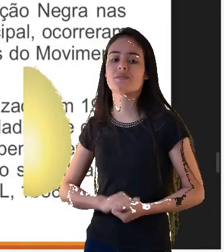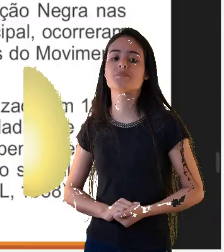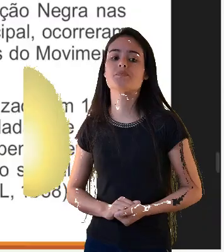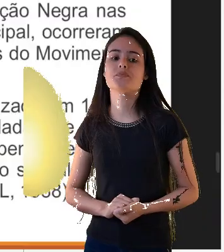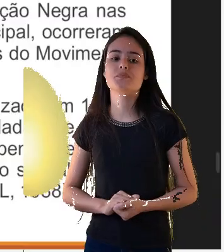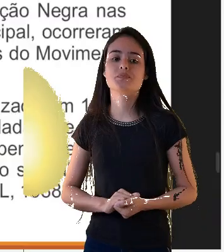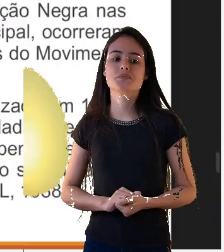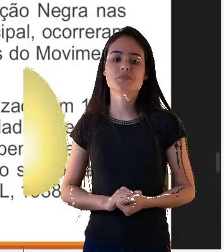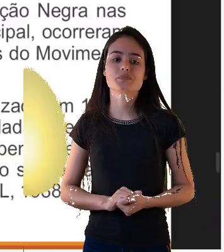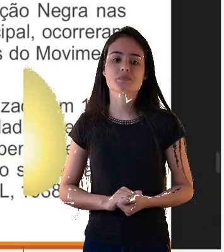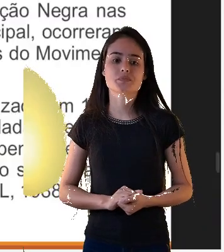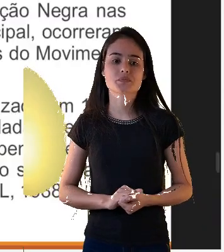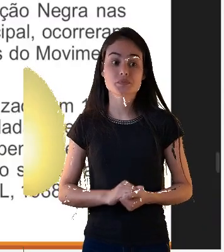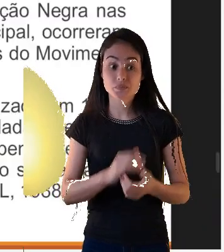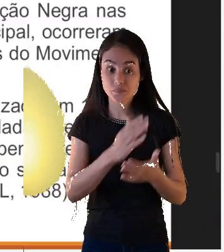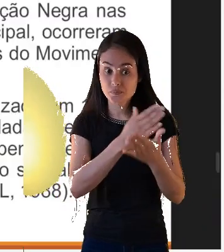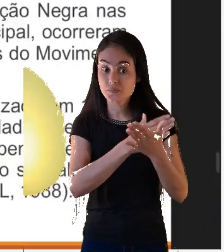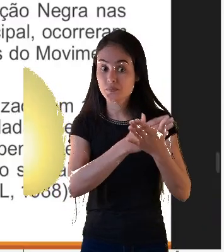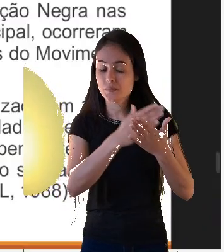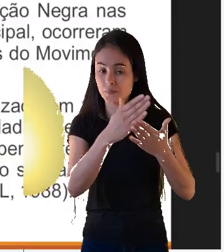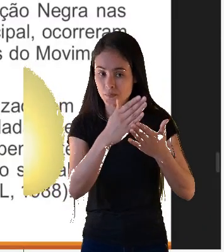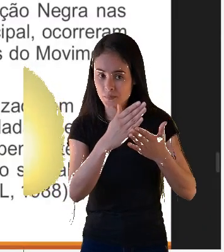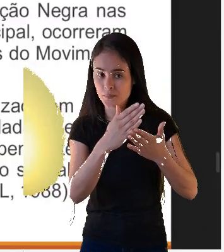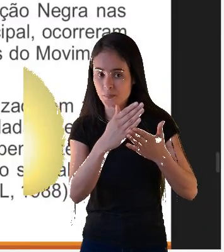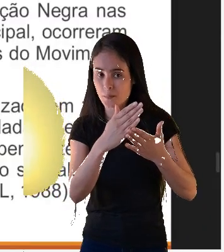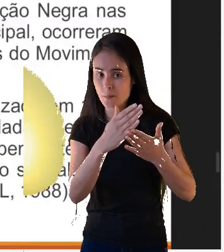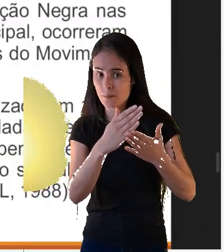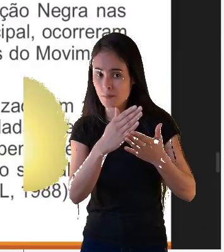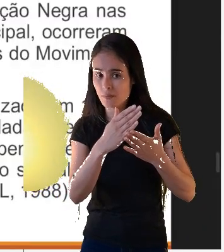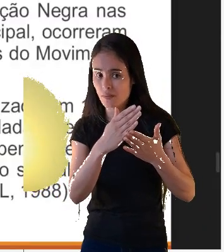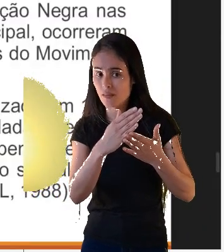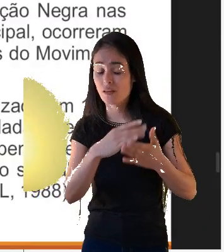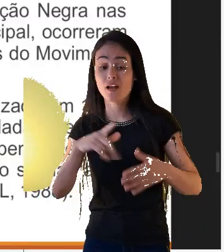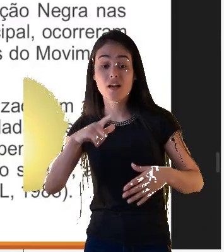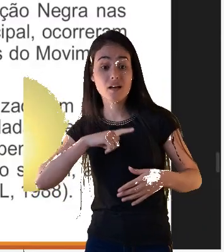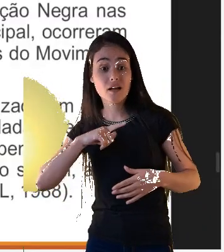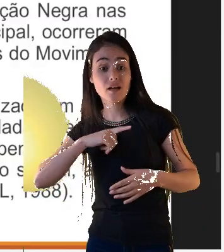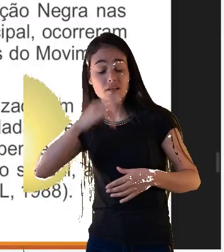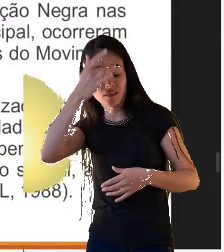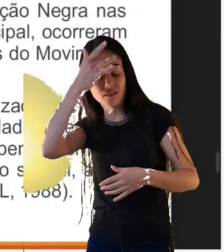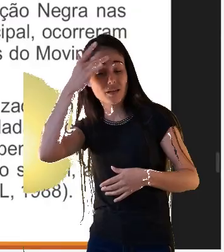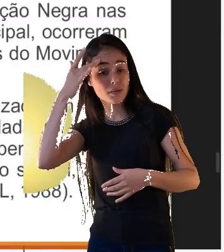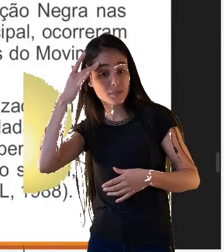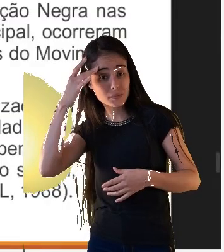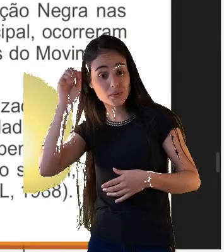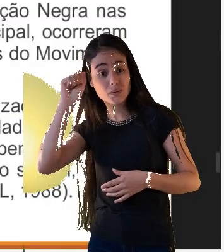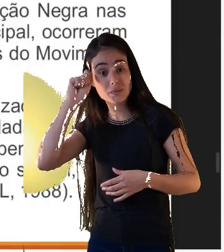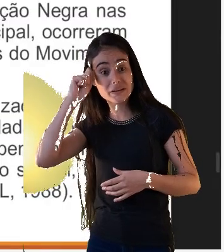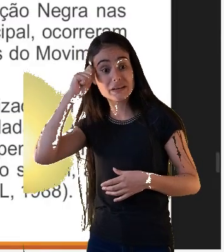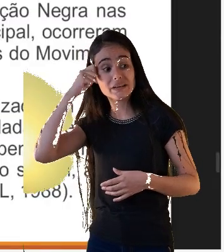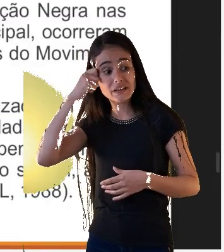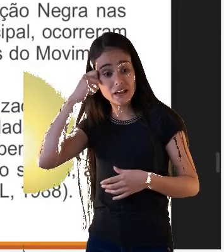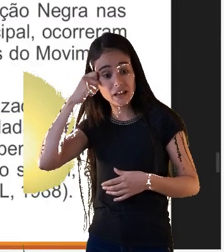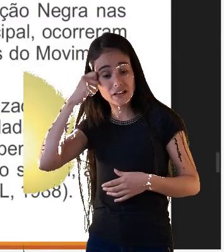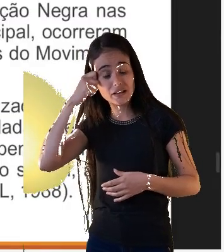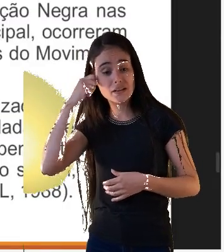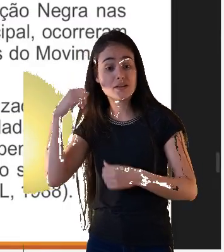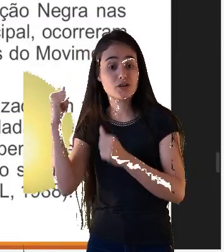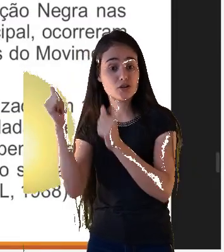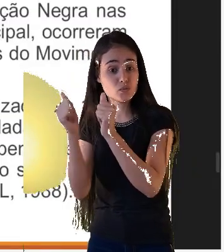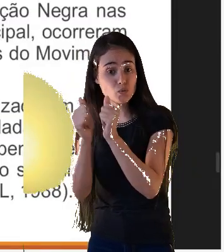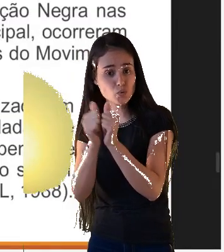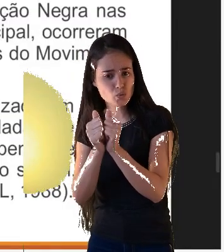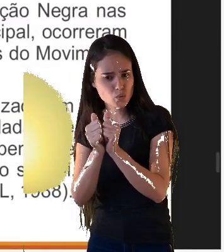muito ativo, né? Nessa Conferência Nacional de Saúde que foi realizada em 86, que foi